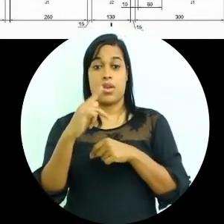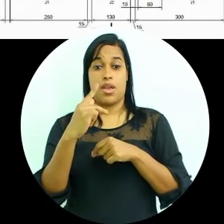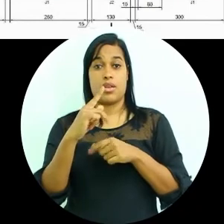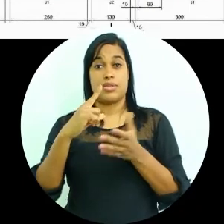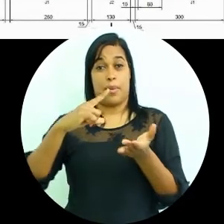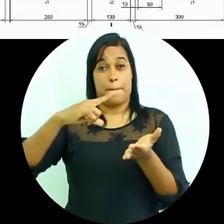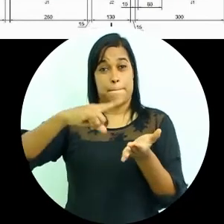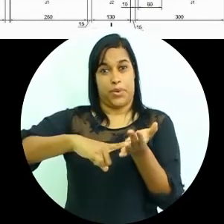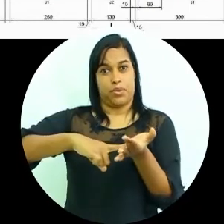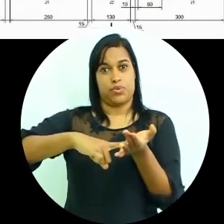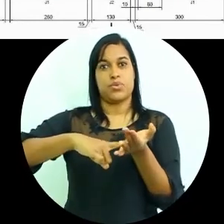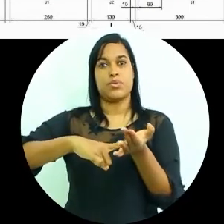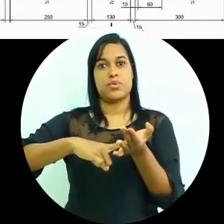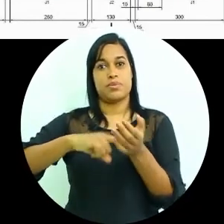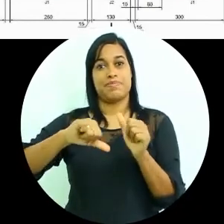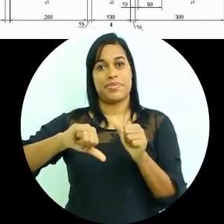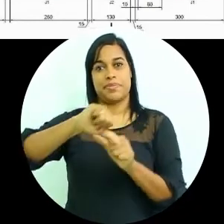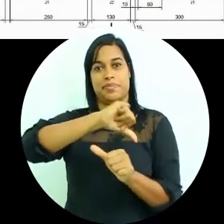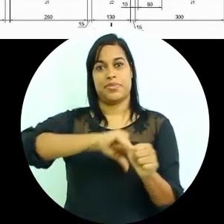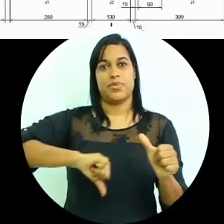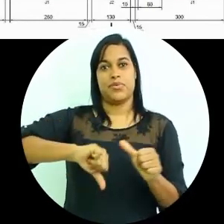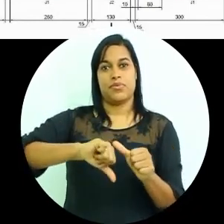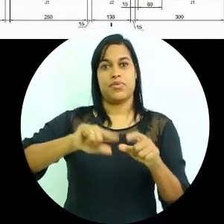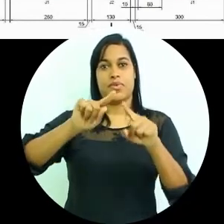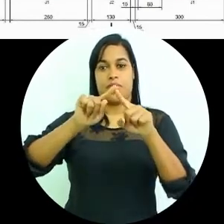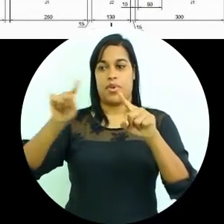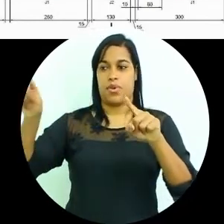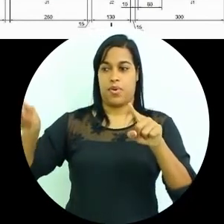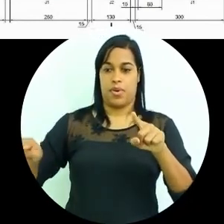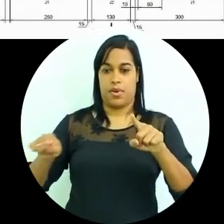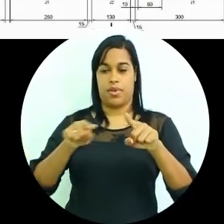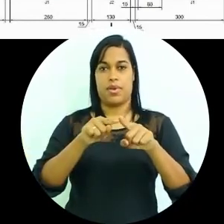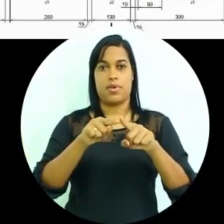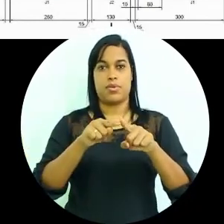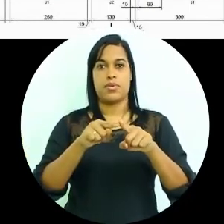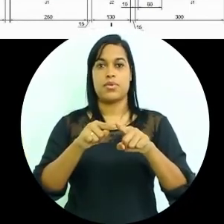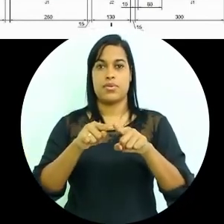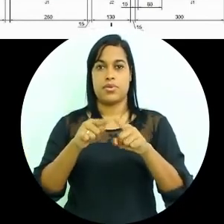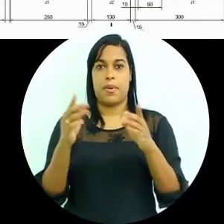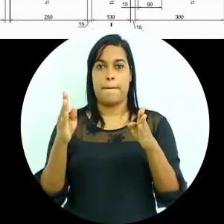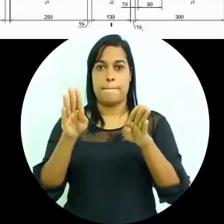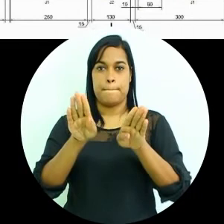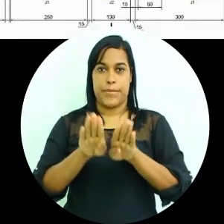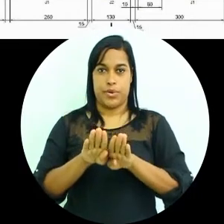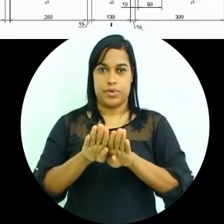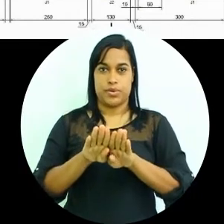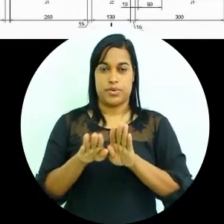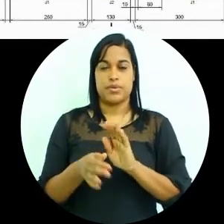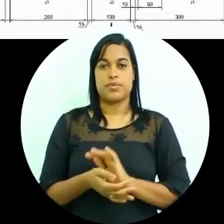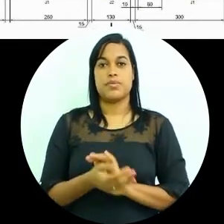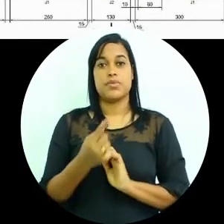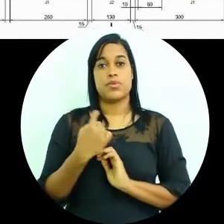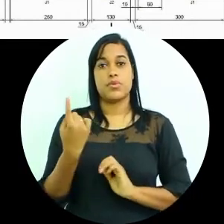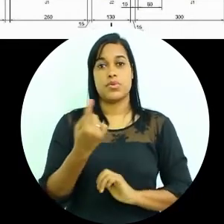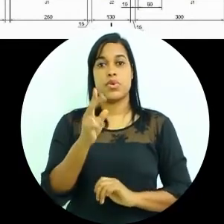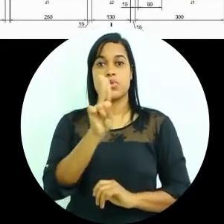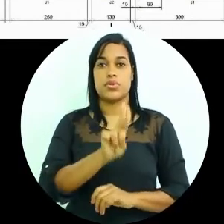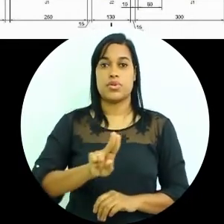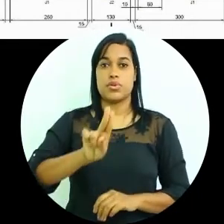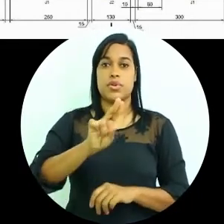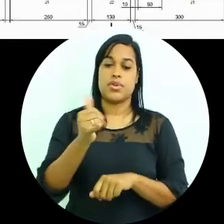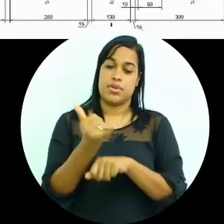seleciono esse ponto para mover o retângulo e posicionar a porta.